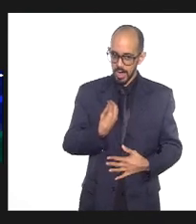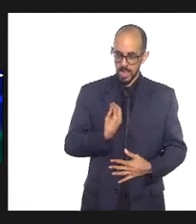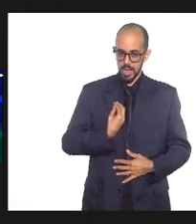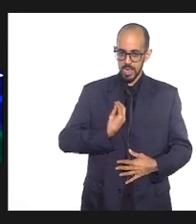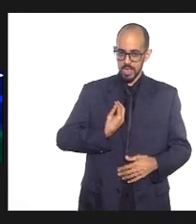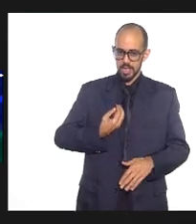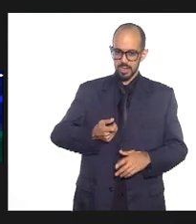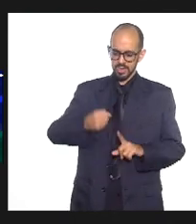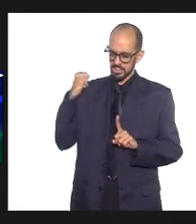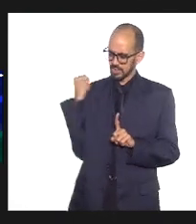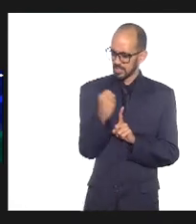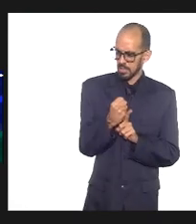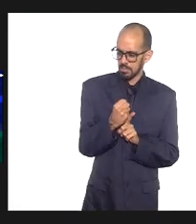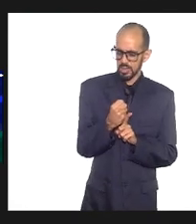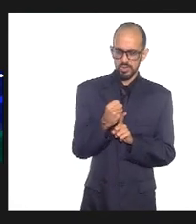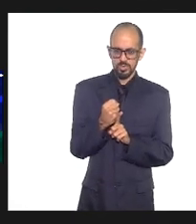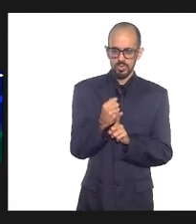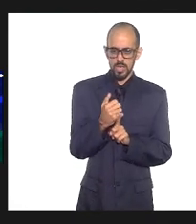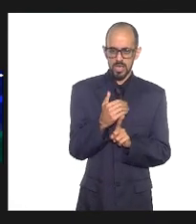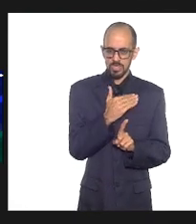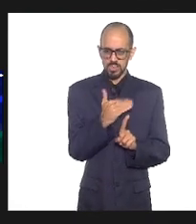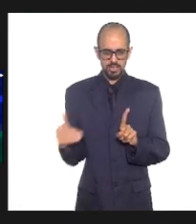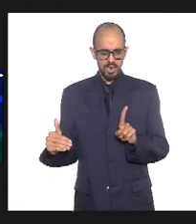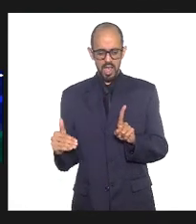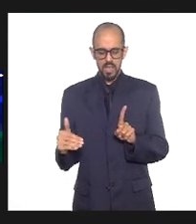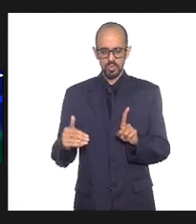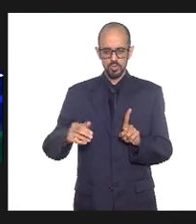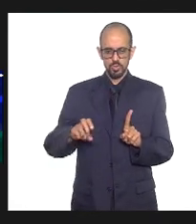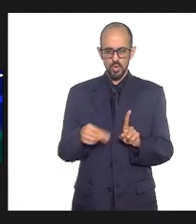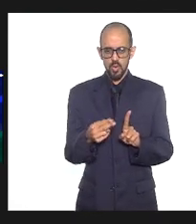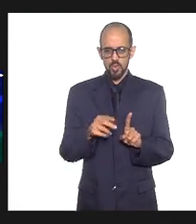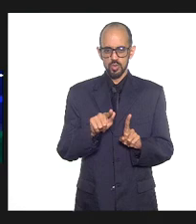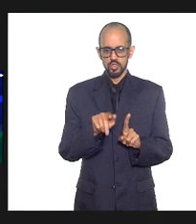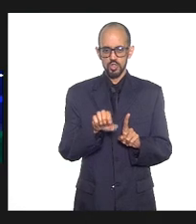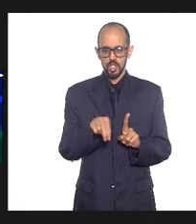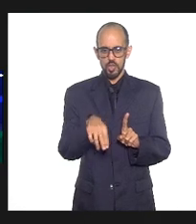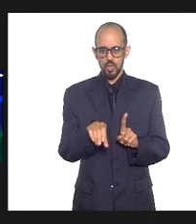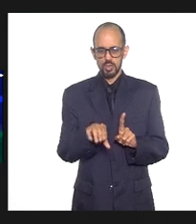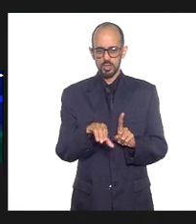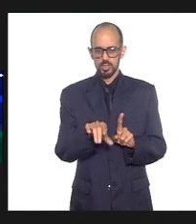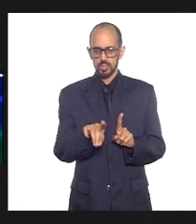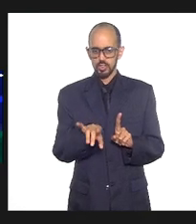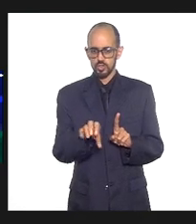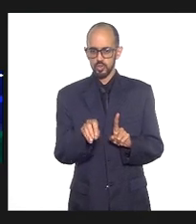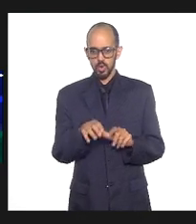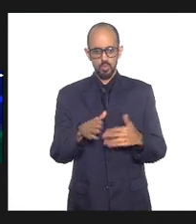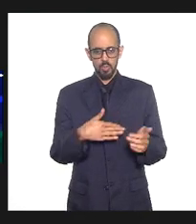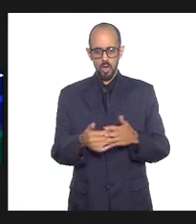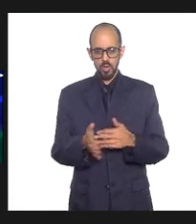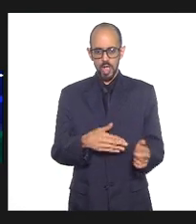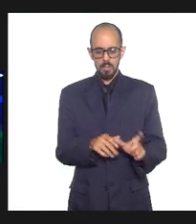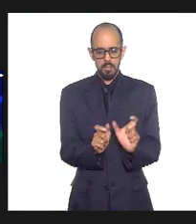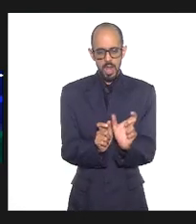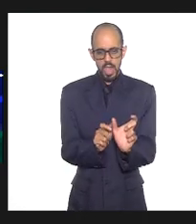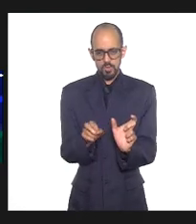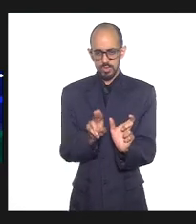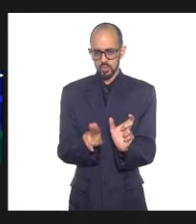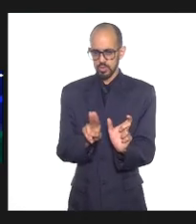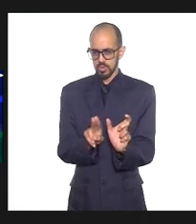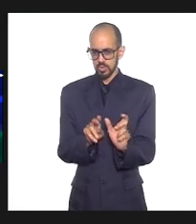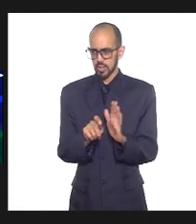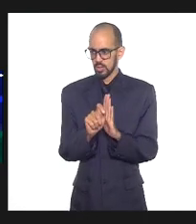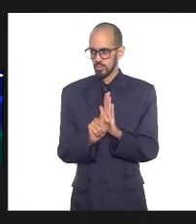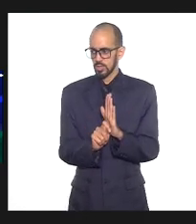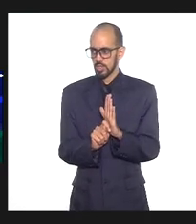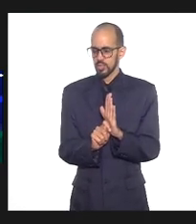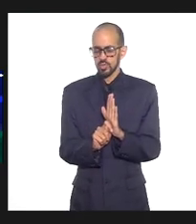extermínio, um assassinato, um genocídio, seja lá qual figura semântica seja utilizada na redação do projeto,